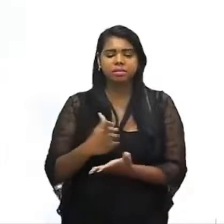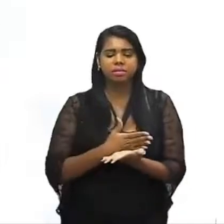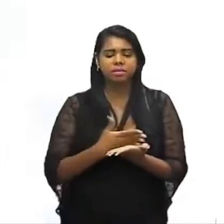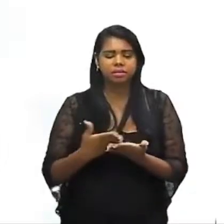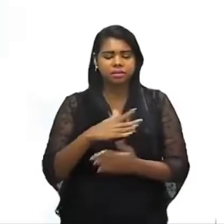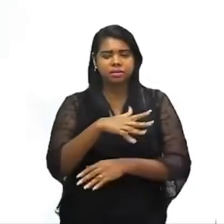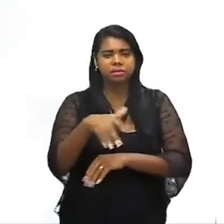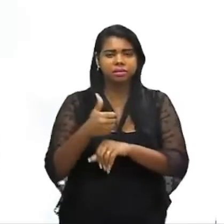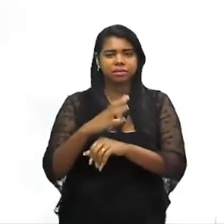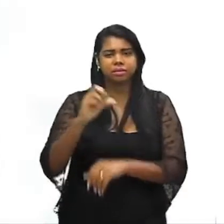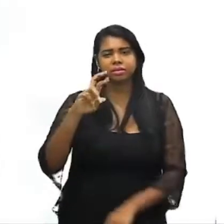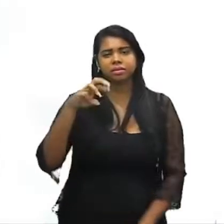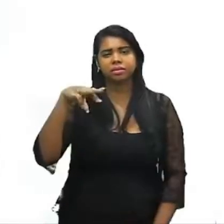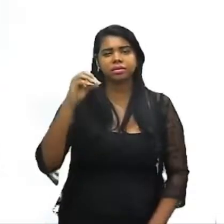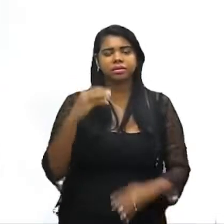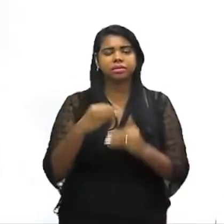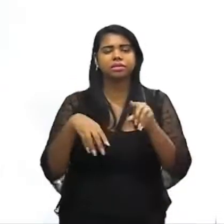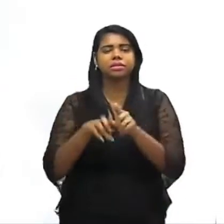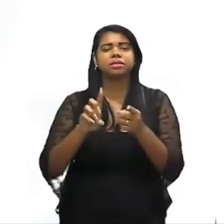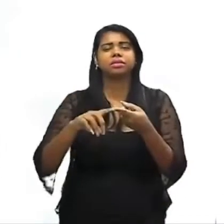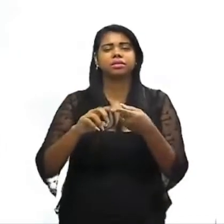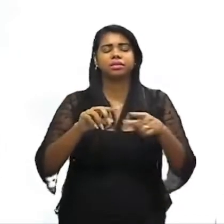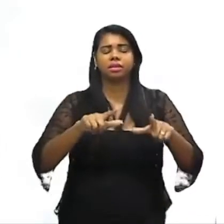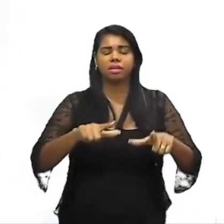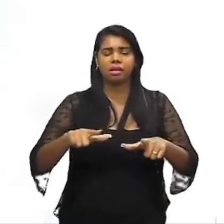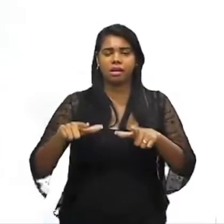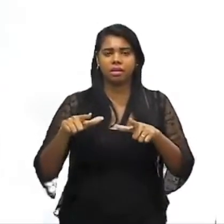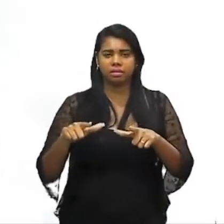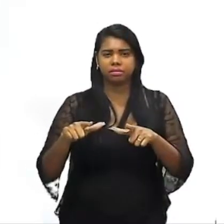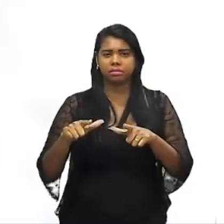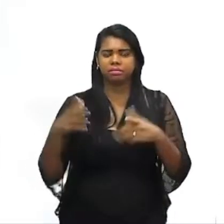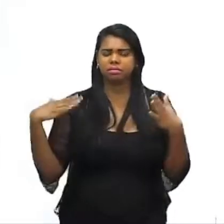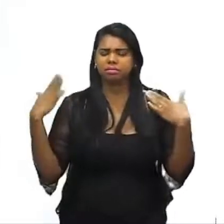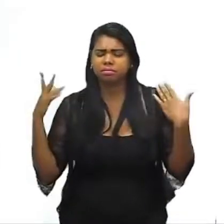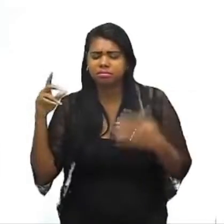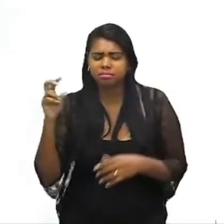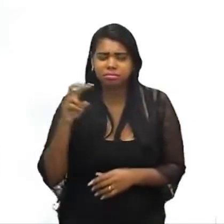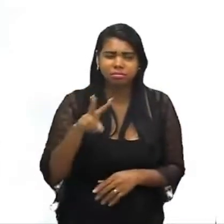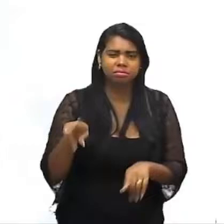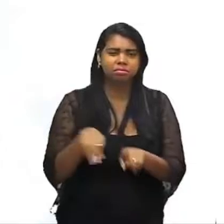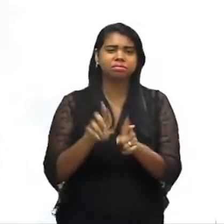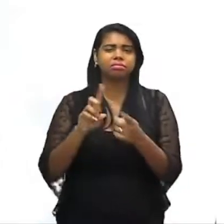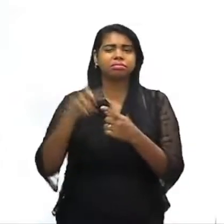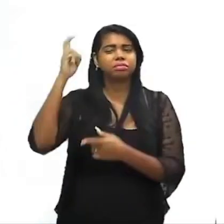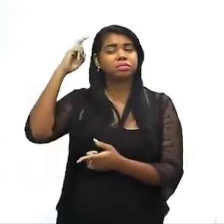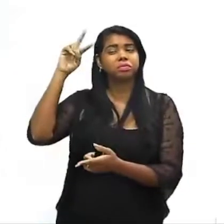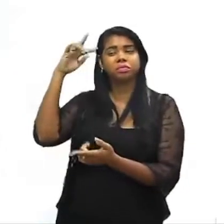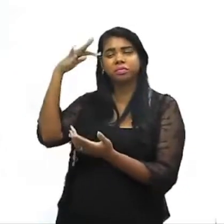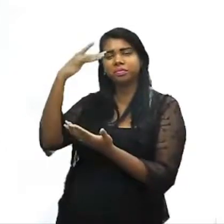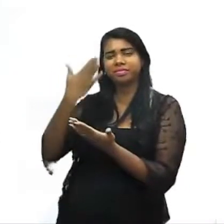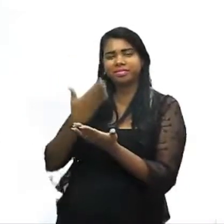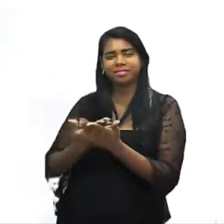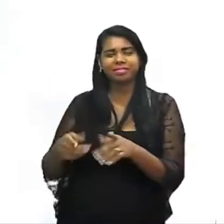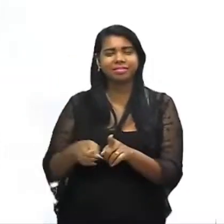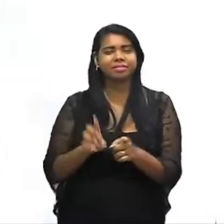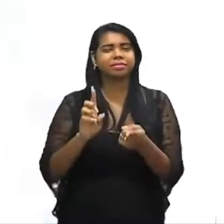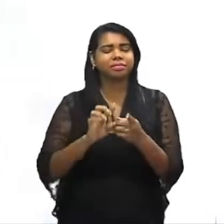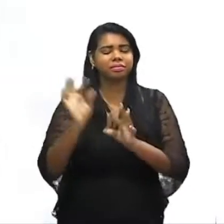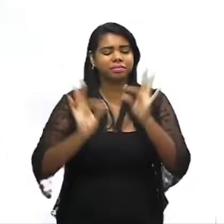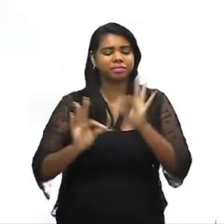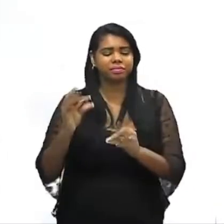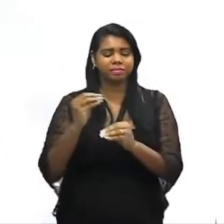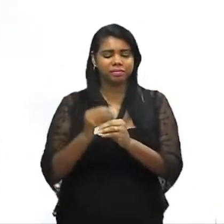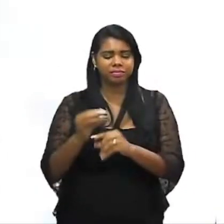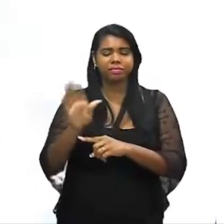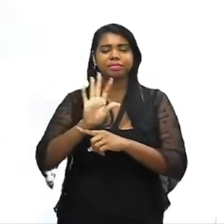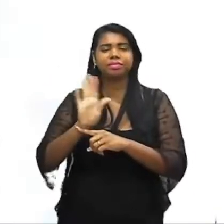Praça do Carmo, tá? Aquele espaço que a gente passa tantas vezes, tem uma história ali e tem uma história de produção de